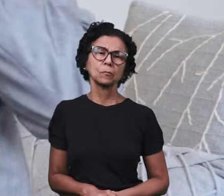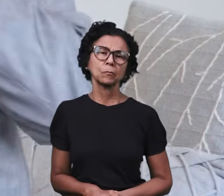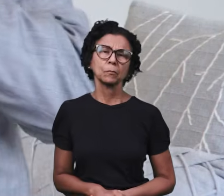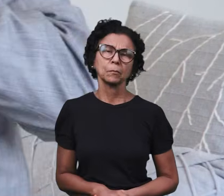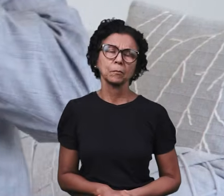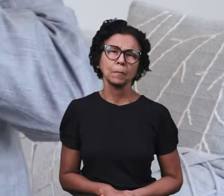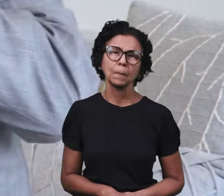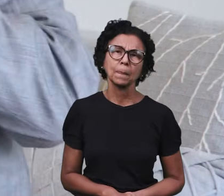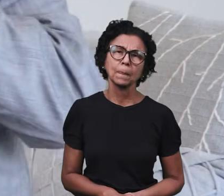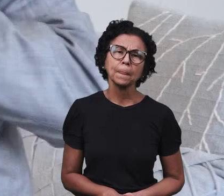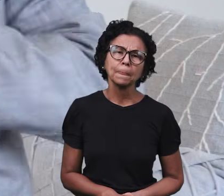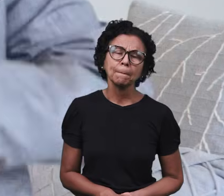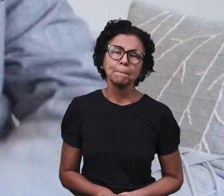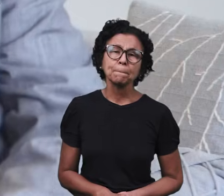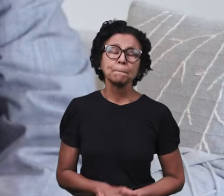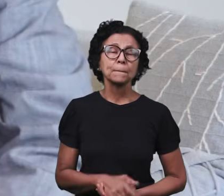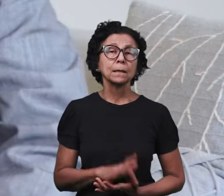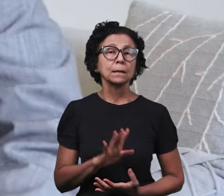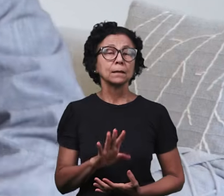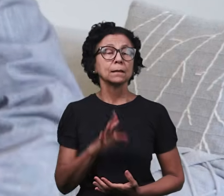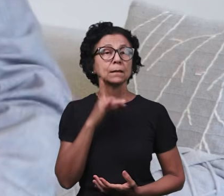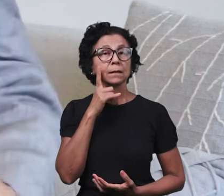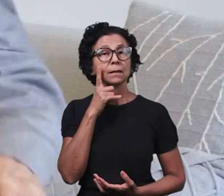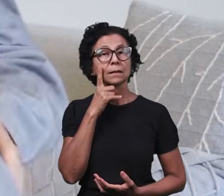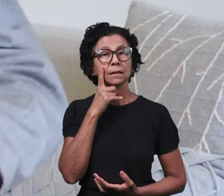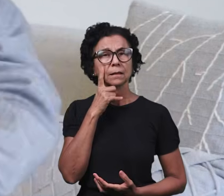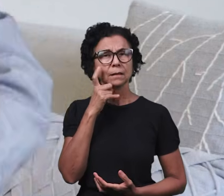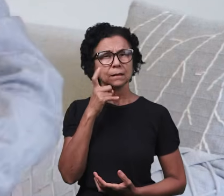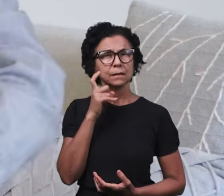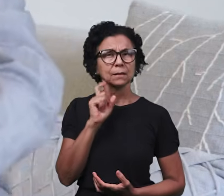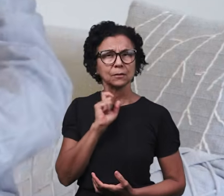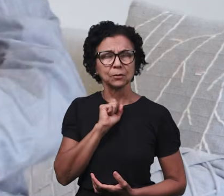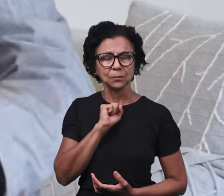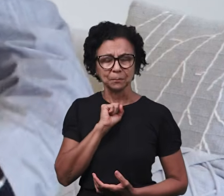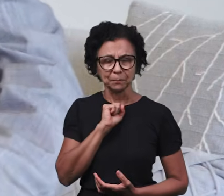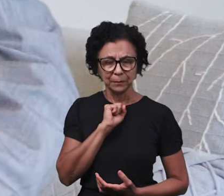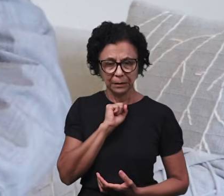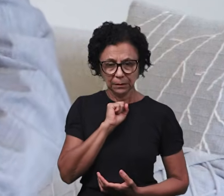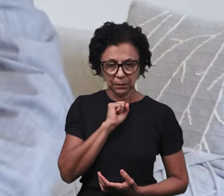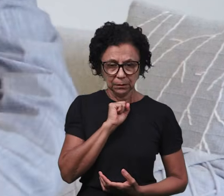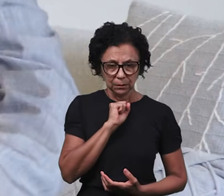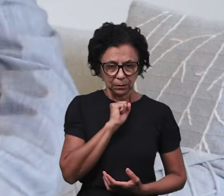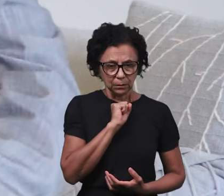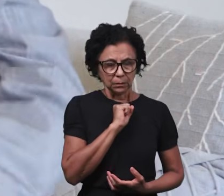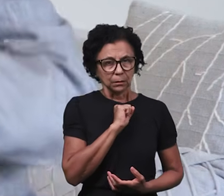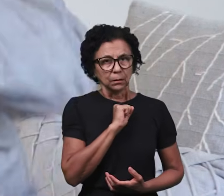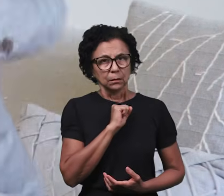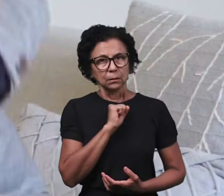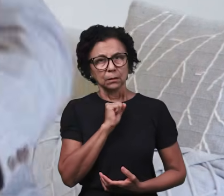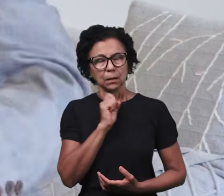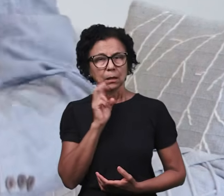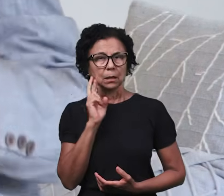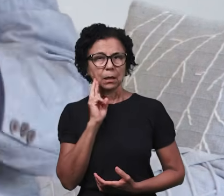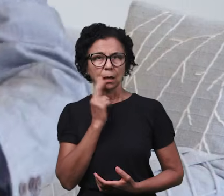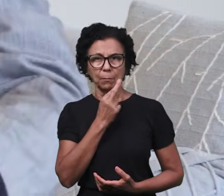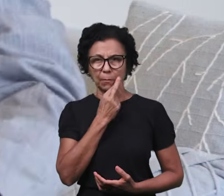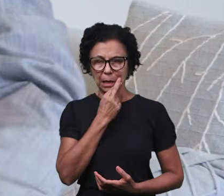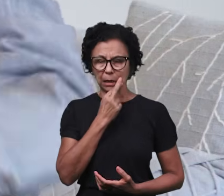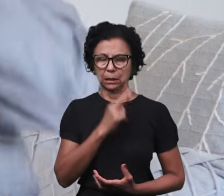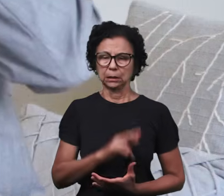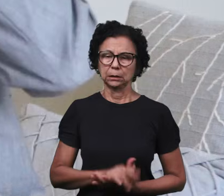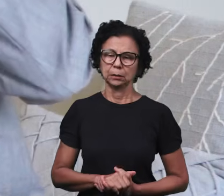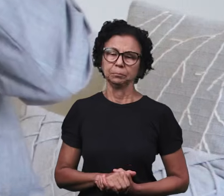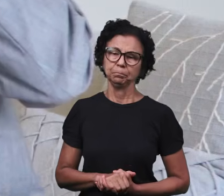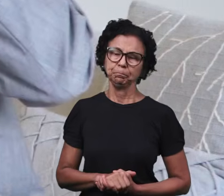Agora, o interessante é que tudo aquilo que ela viveu, né, e a